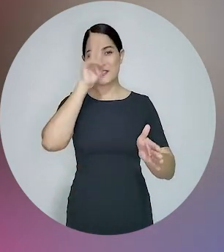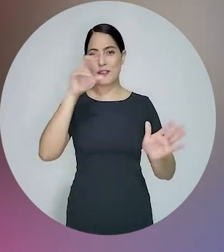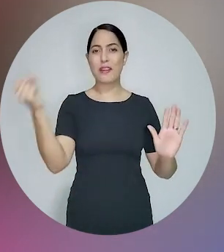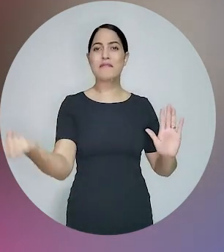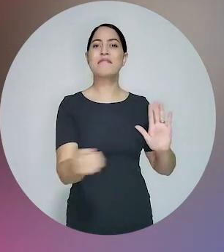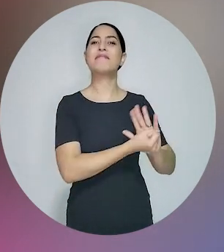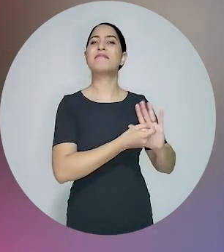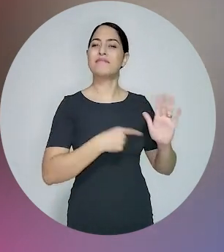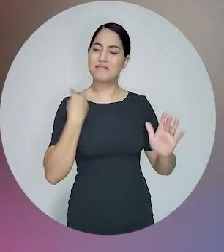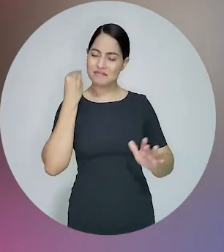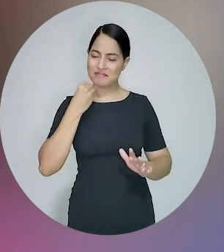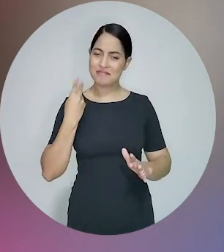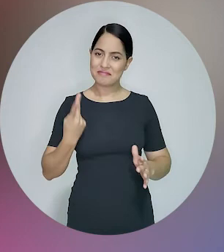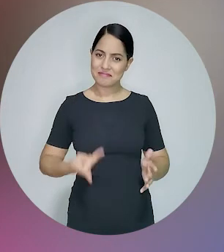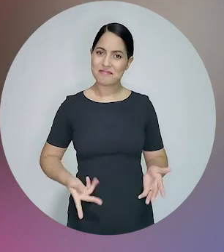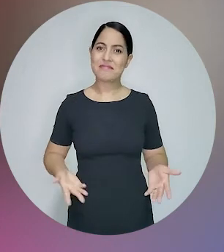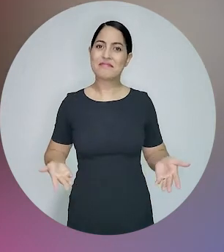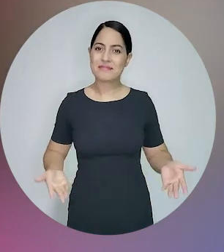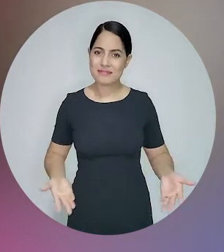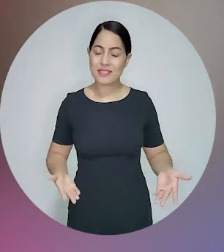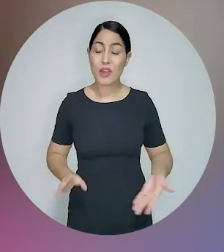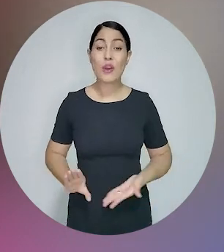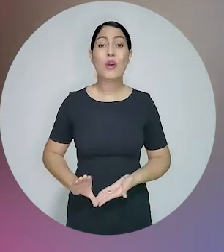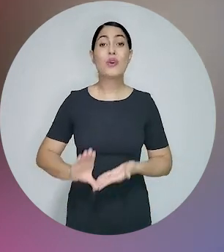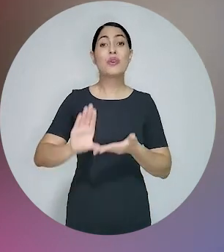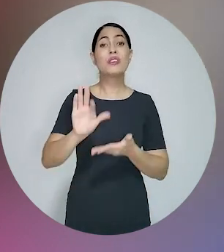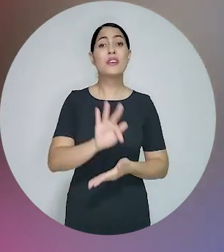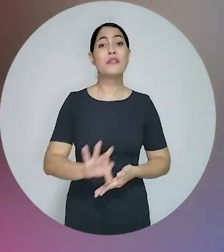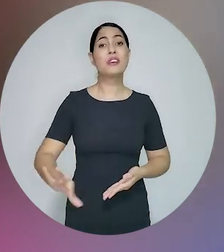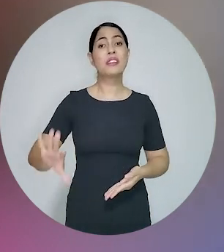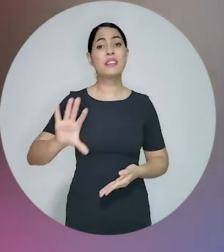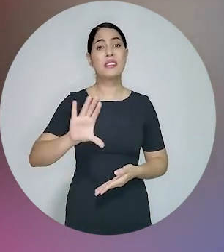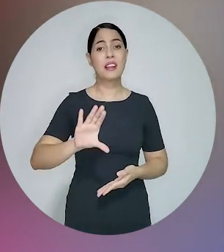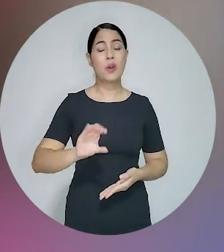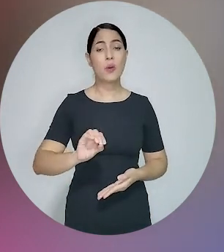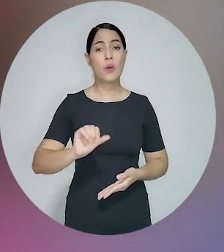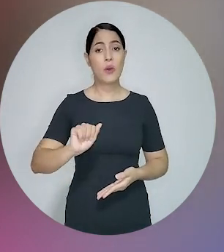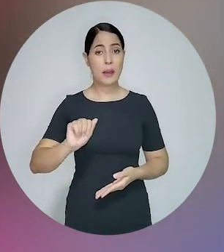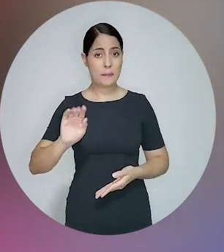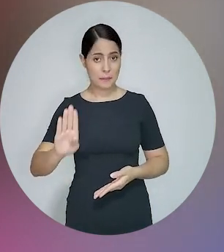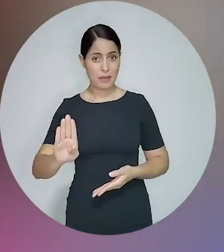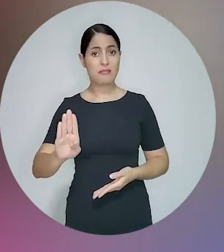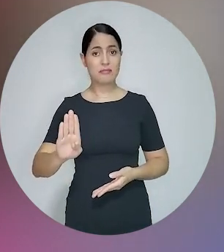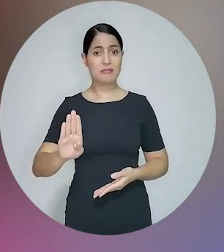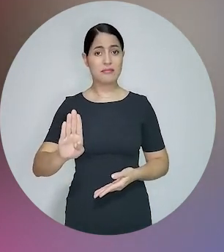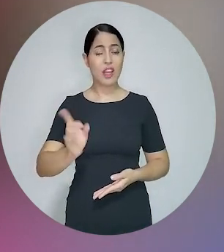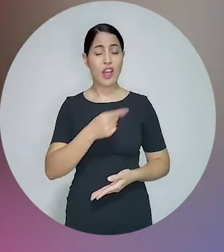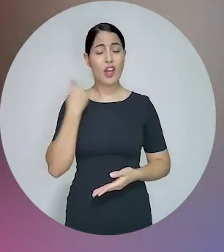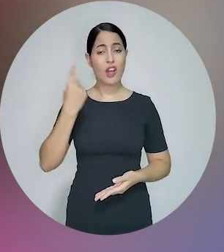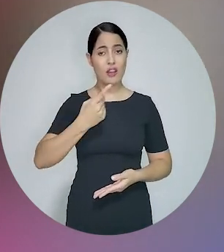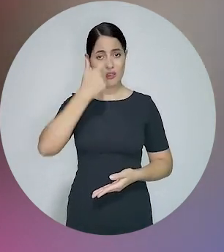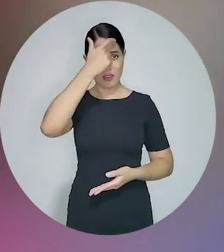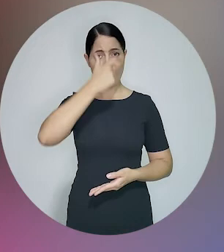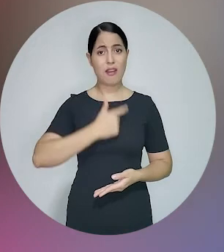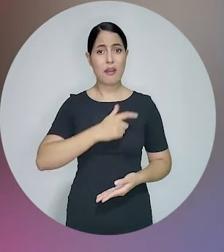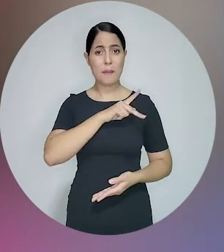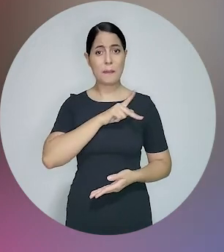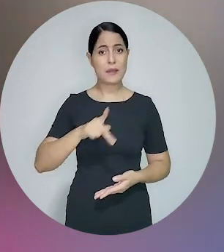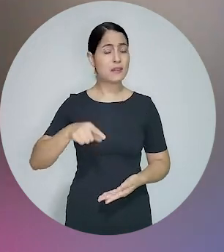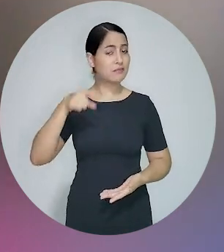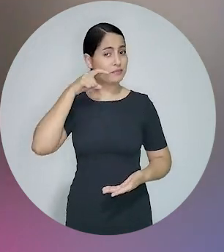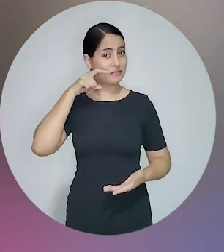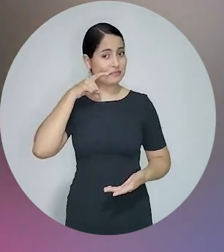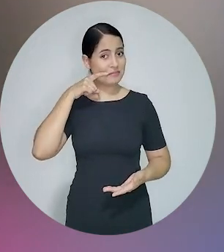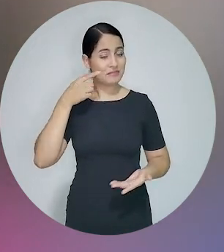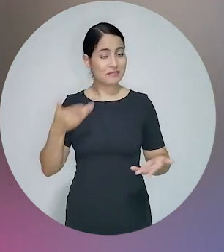é o processo histórico que estamos vivenciando. O Conselho Federal da Ordem dos Advogados do Brasil, que tenho